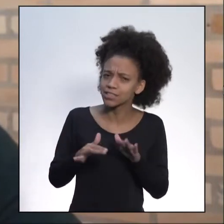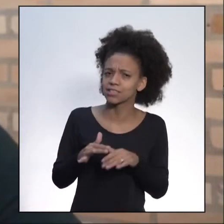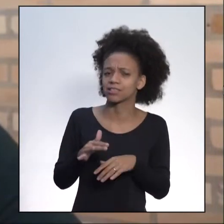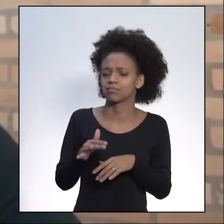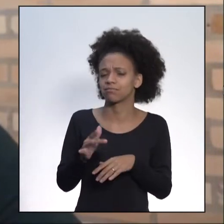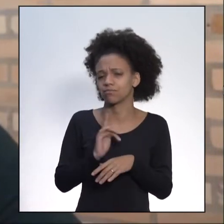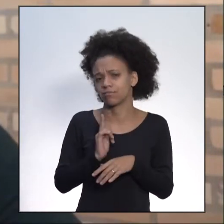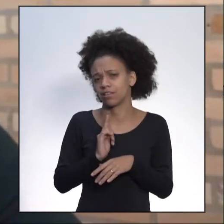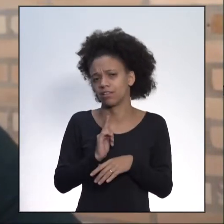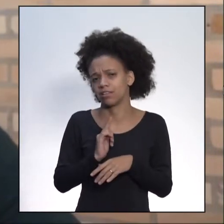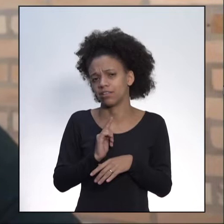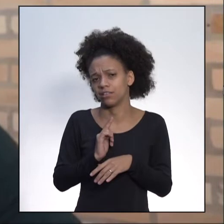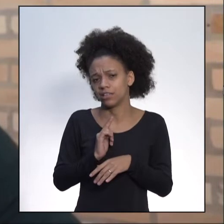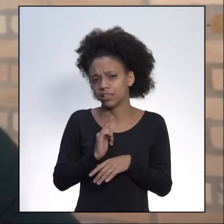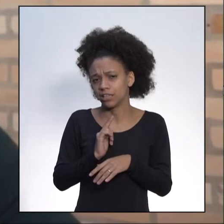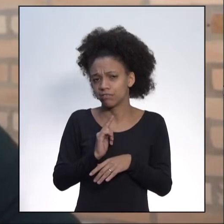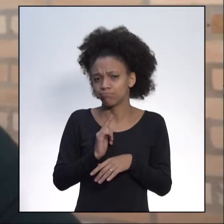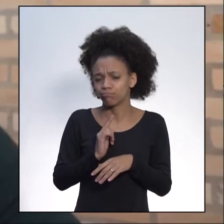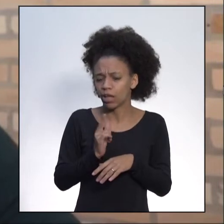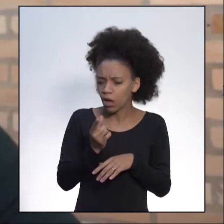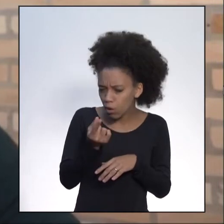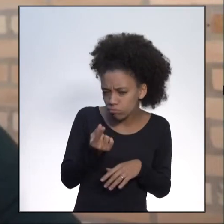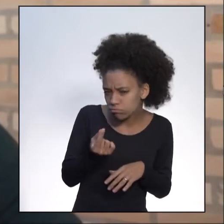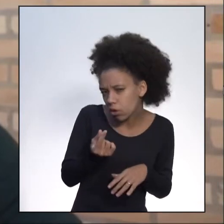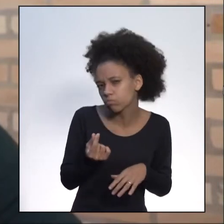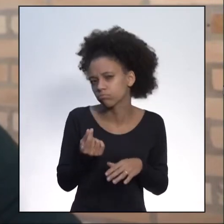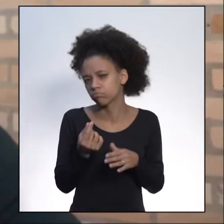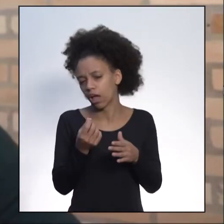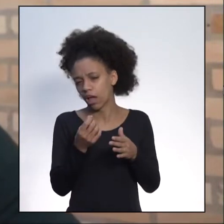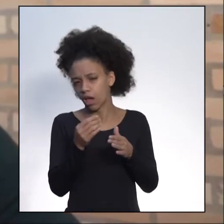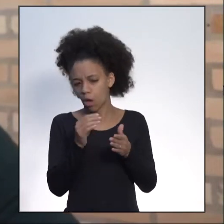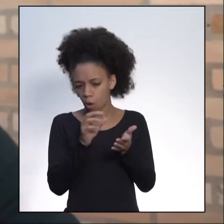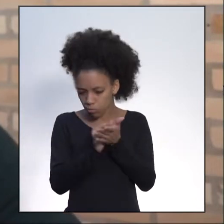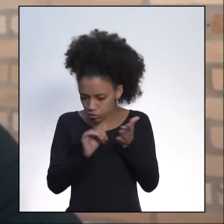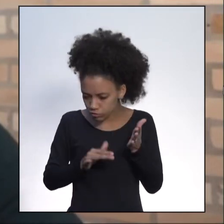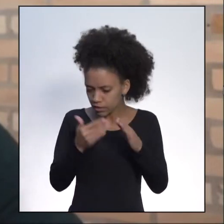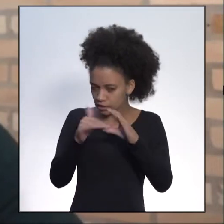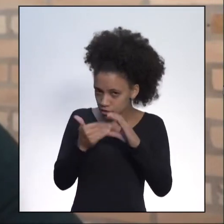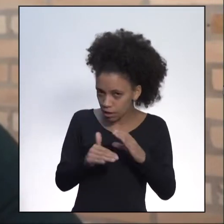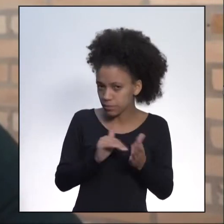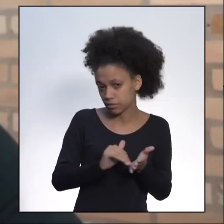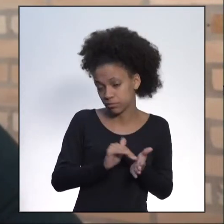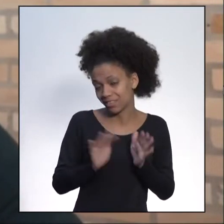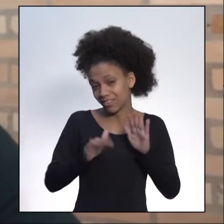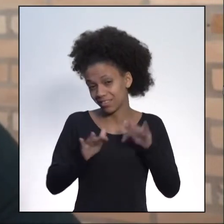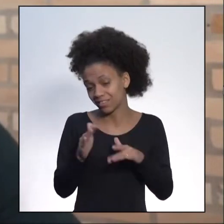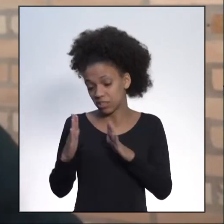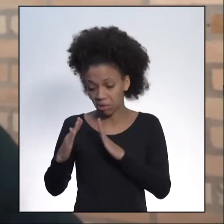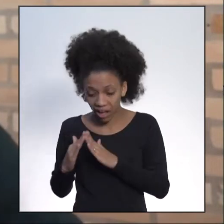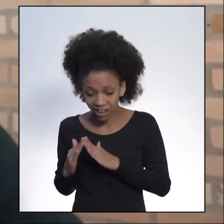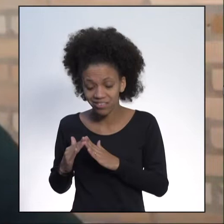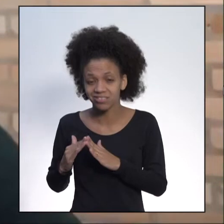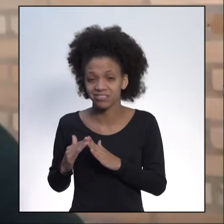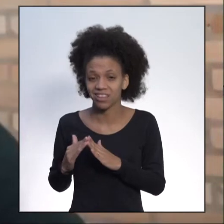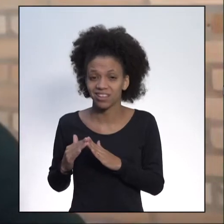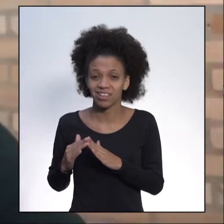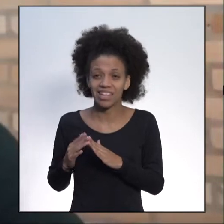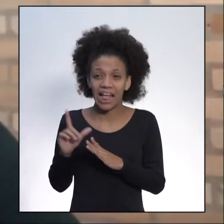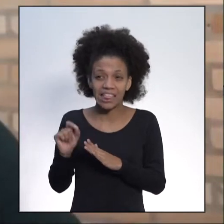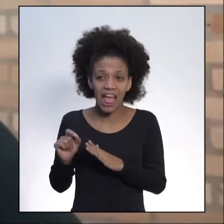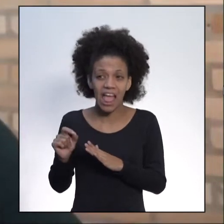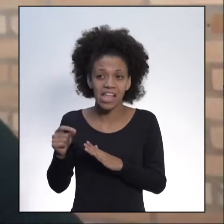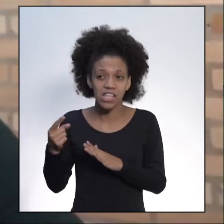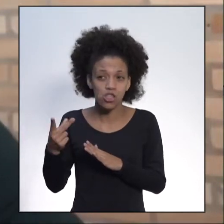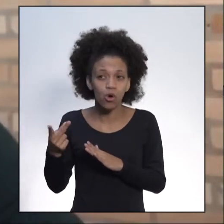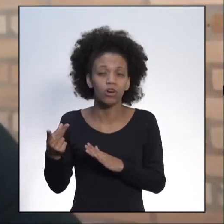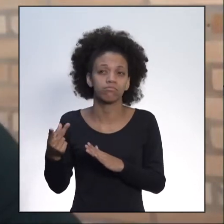condições materiais, né, então encaminhados pelas secretarias, às vezes ela está numa casa em que moram 10, 12 pessoas, ela